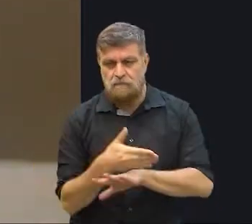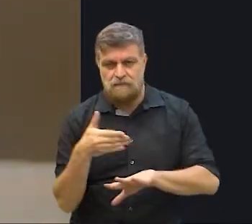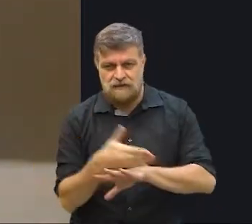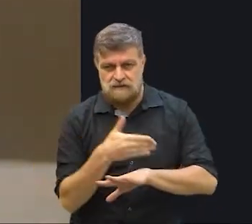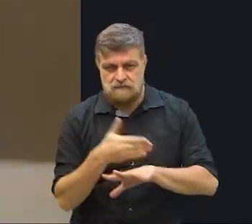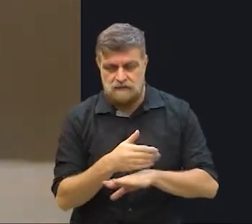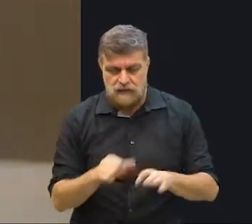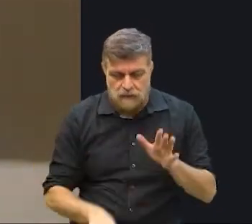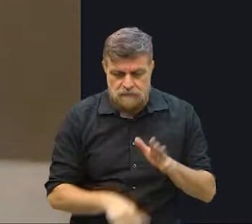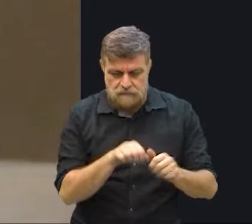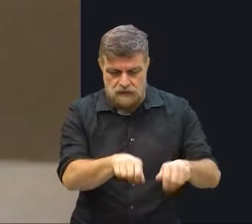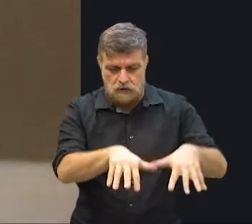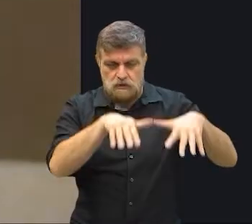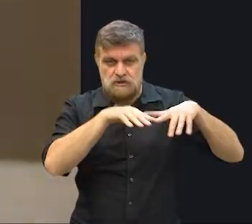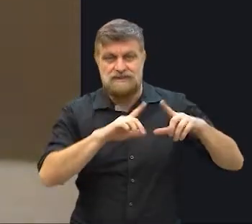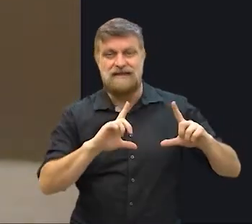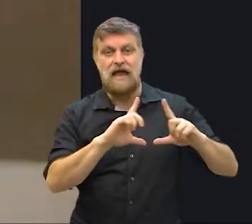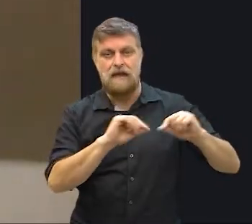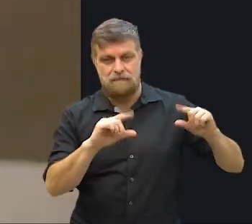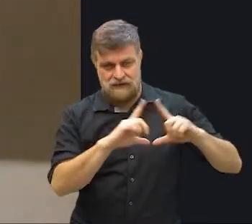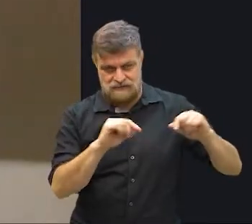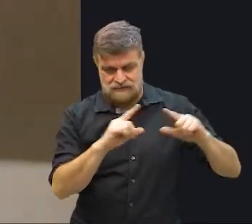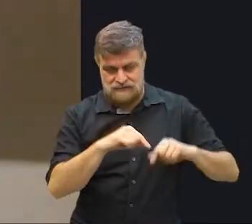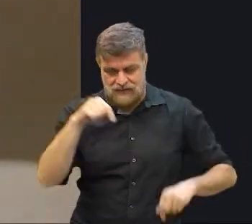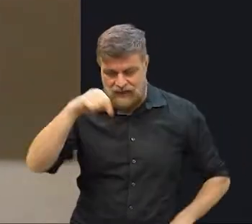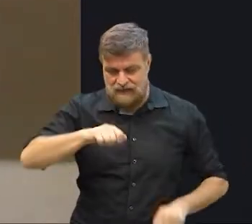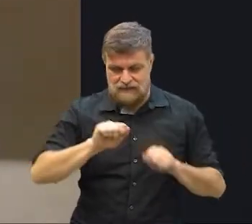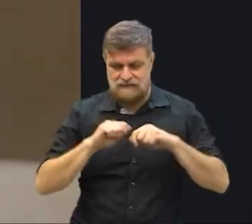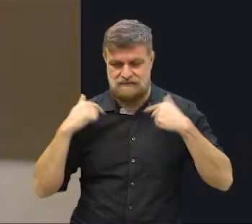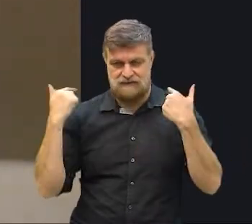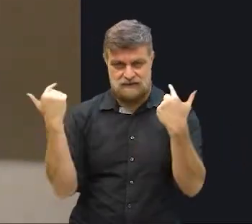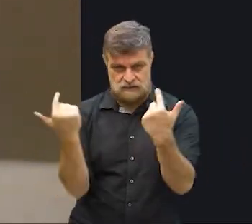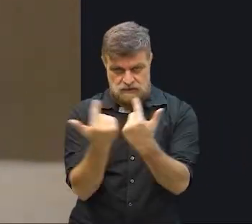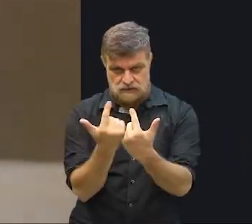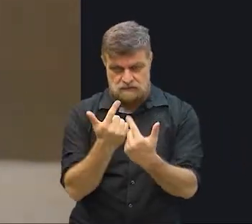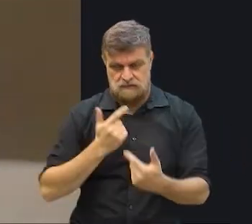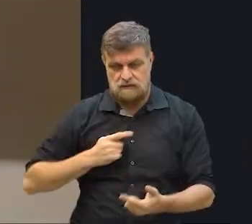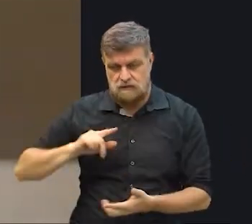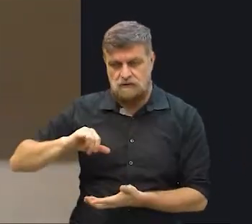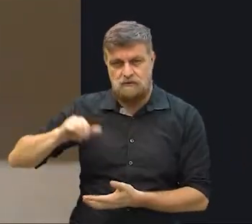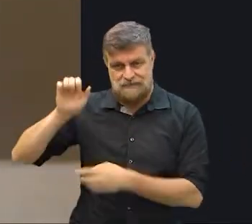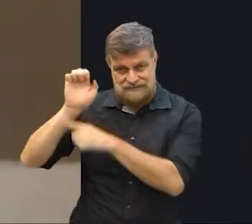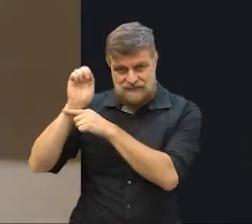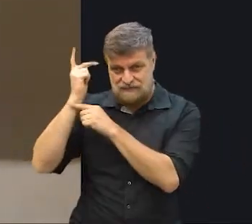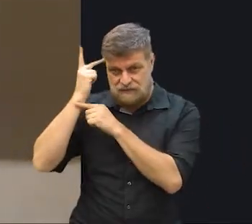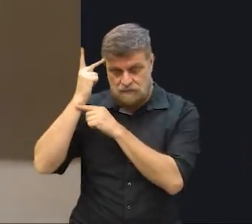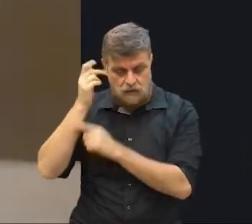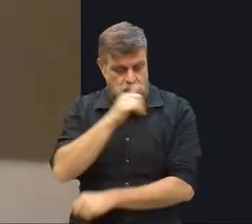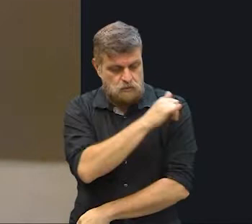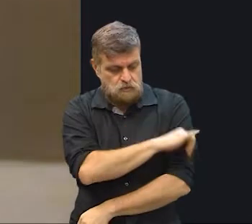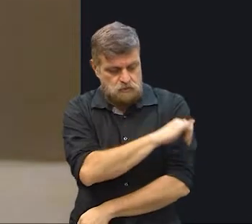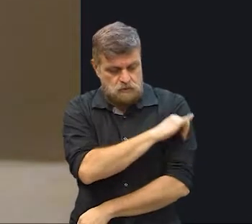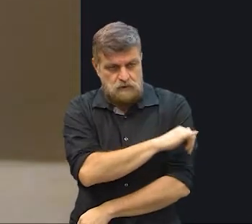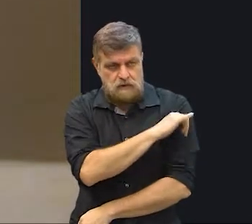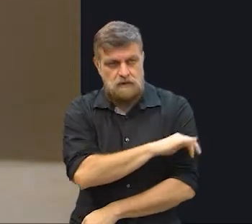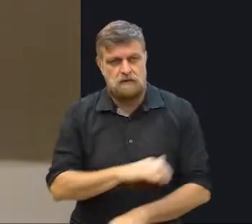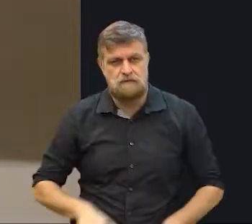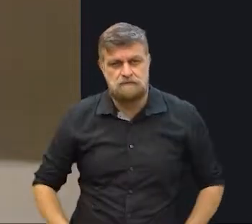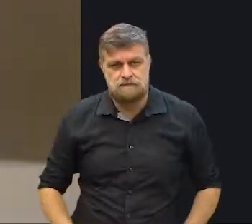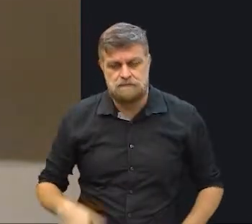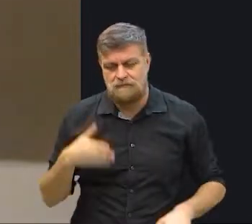primeiras audiências de criação lá em Brasília, aqui na Assembleia Legislativa do Estado de São Paulo, no Rio de